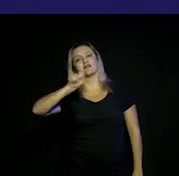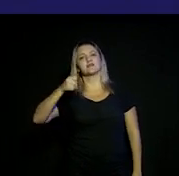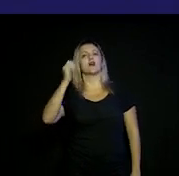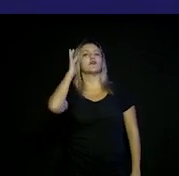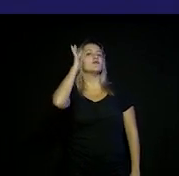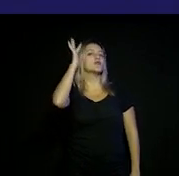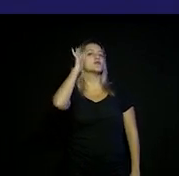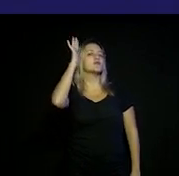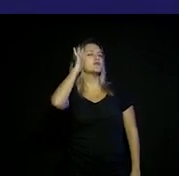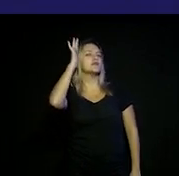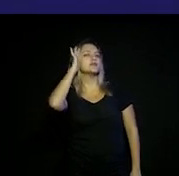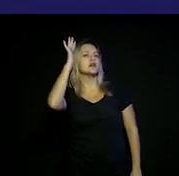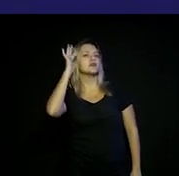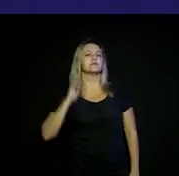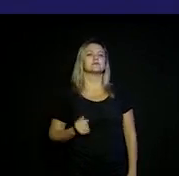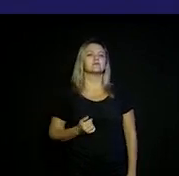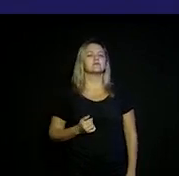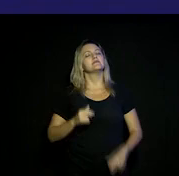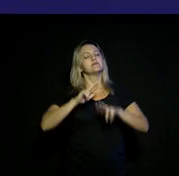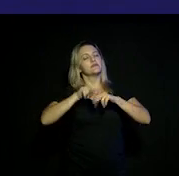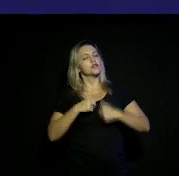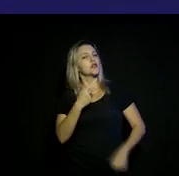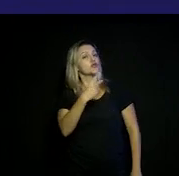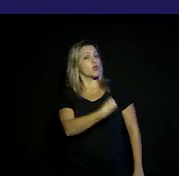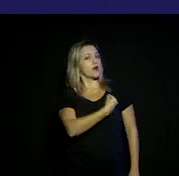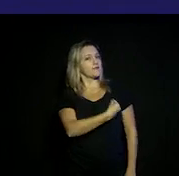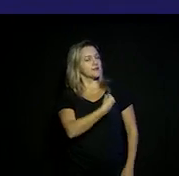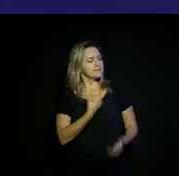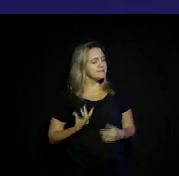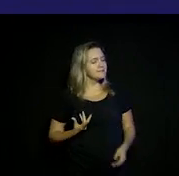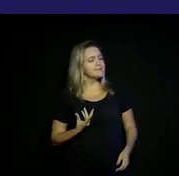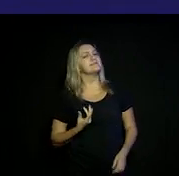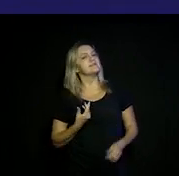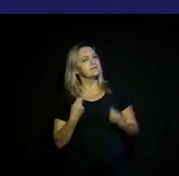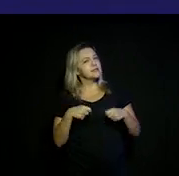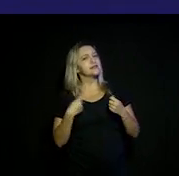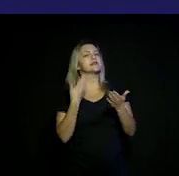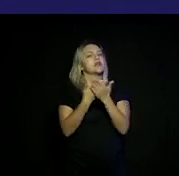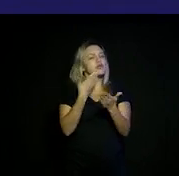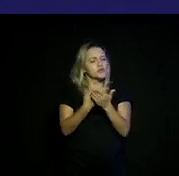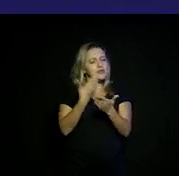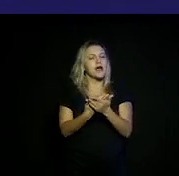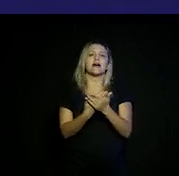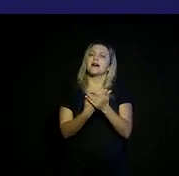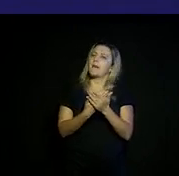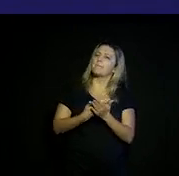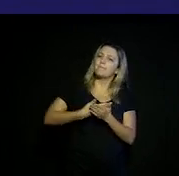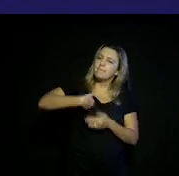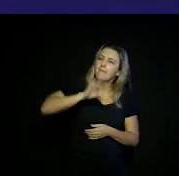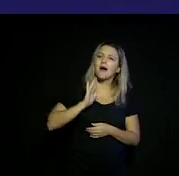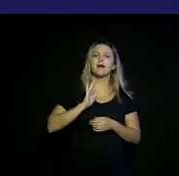você a incluir mais filosofia na sua vida. Estudar, ler os grandes pensadores e os grandes